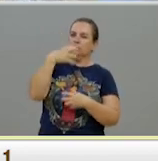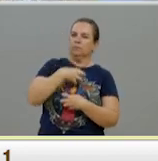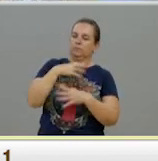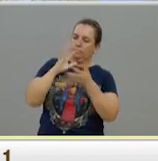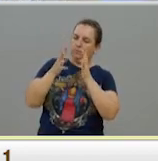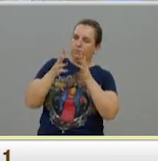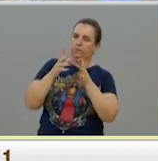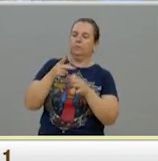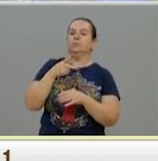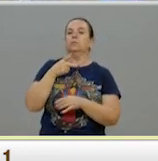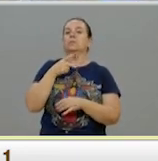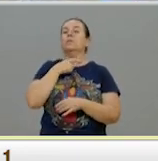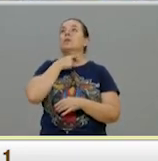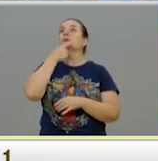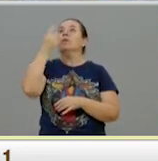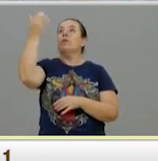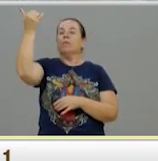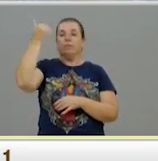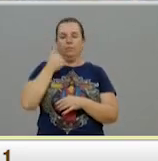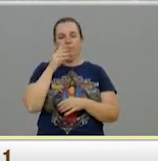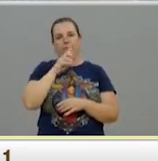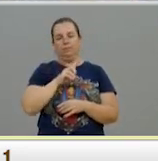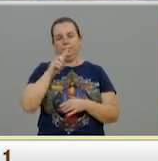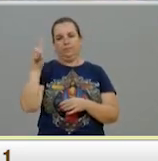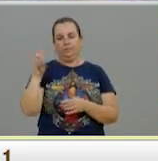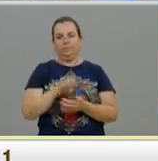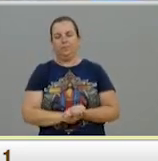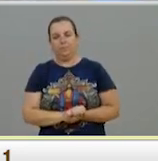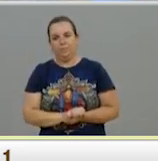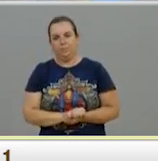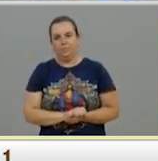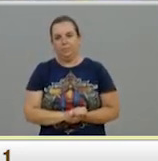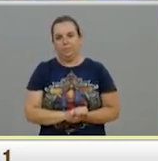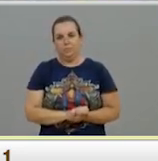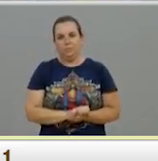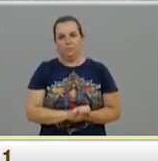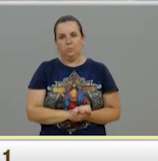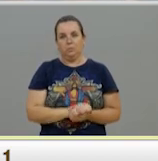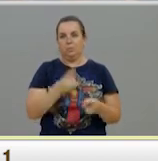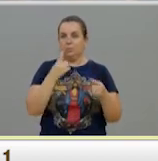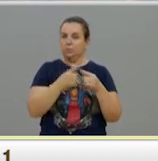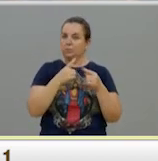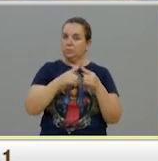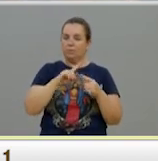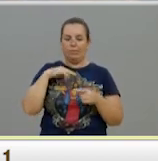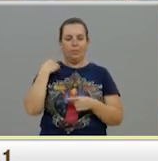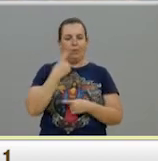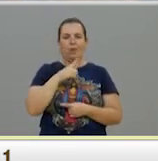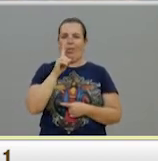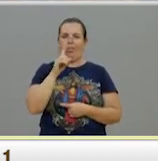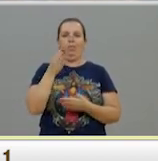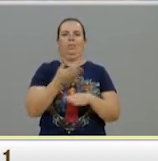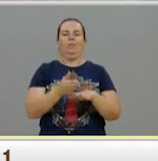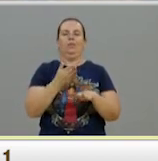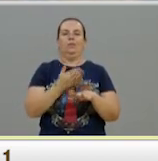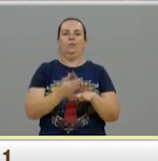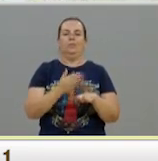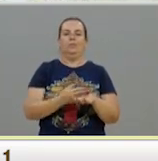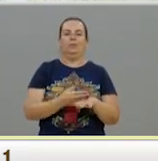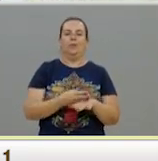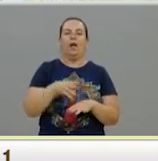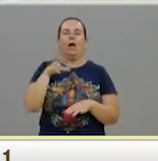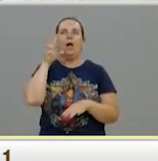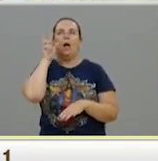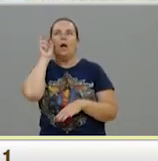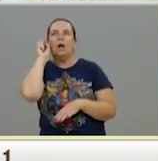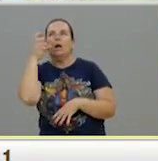Nós temos pressa porque nós não estamos habituados a ouvir. Nós estamos habituados a falar.